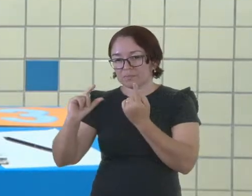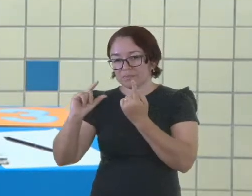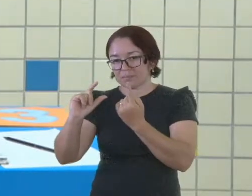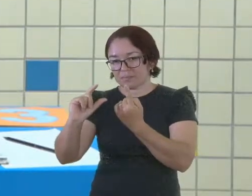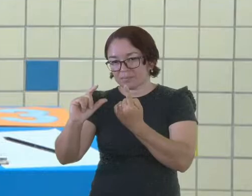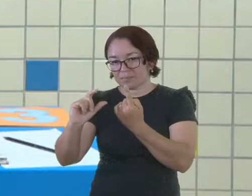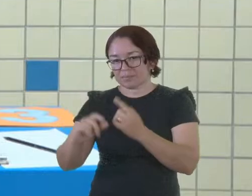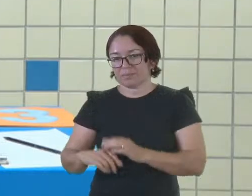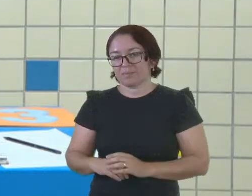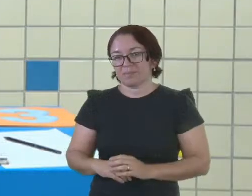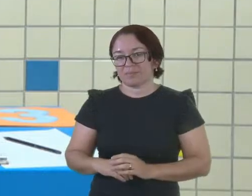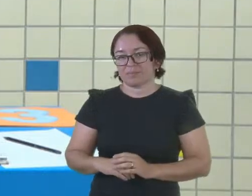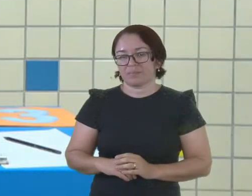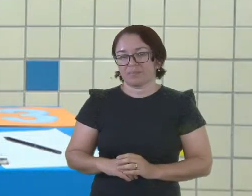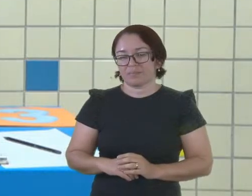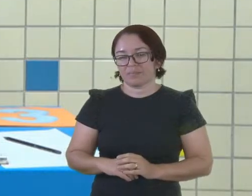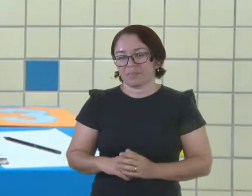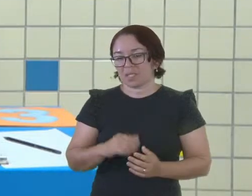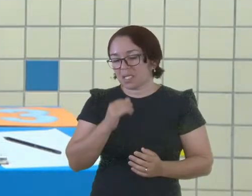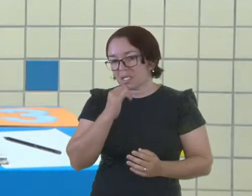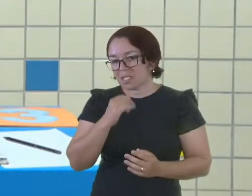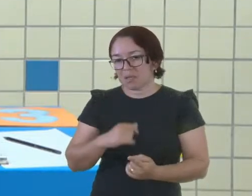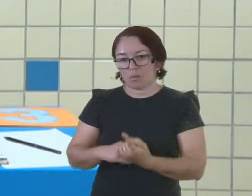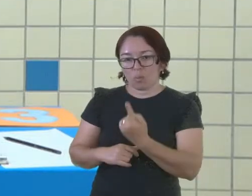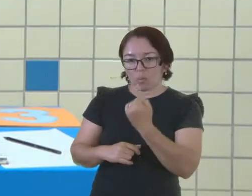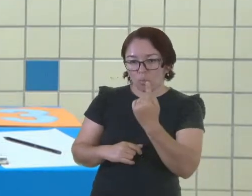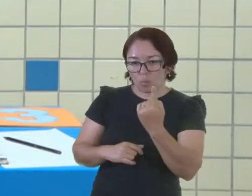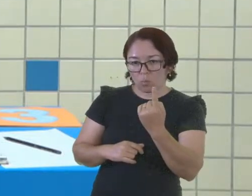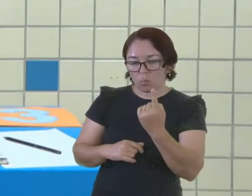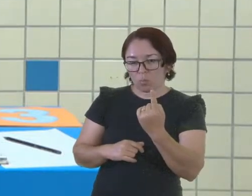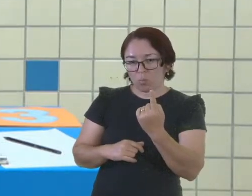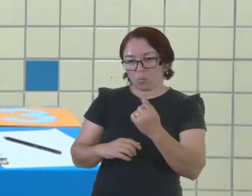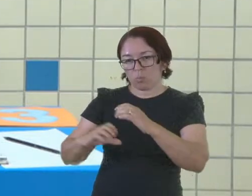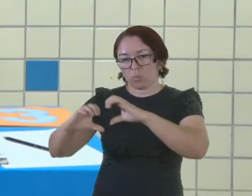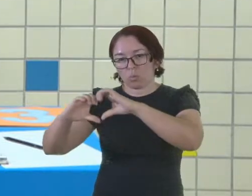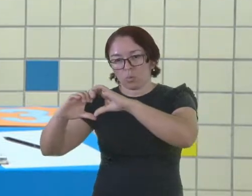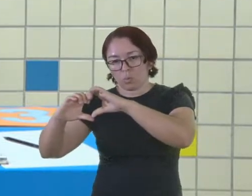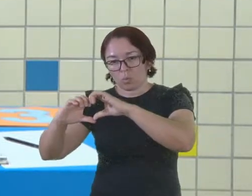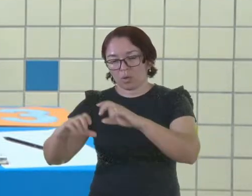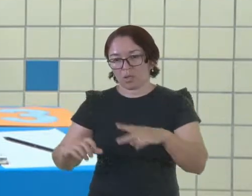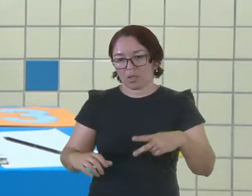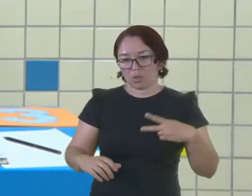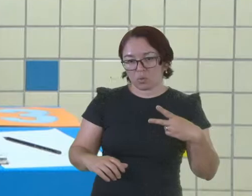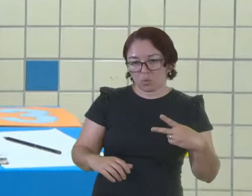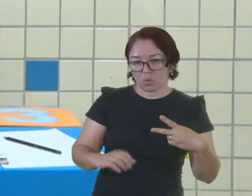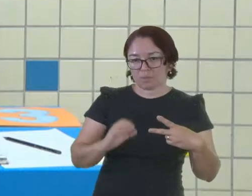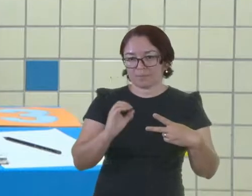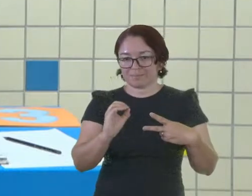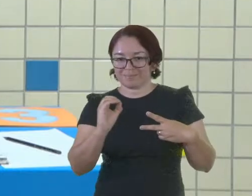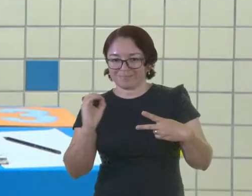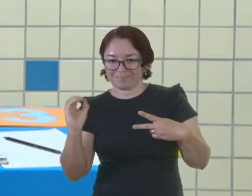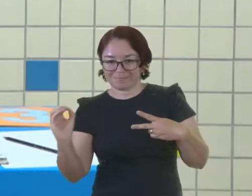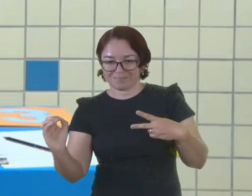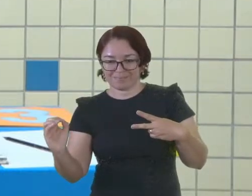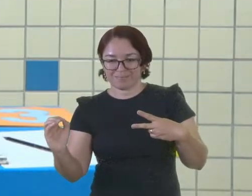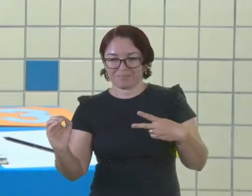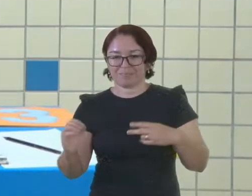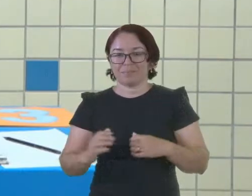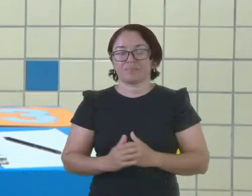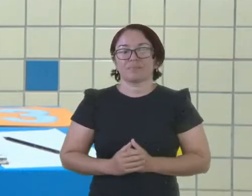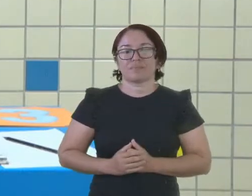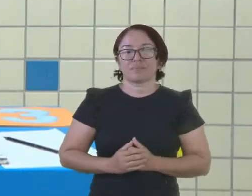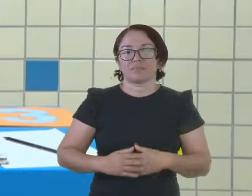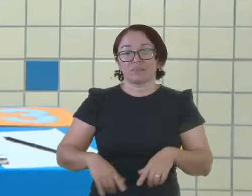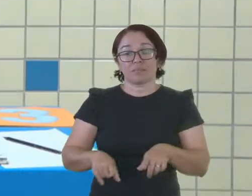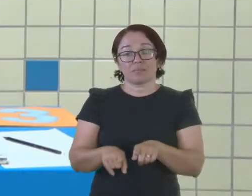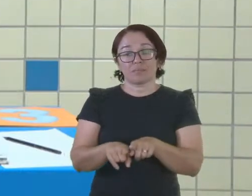exemplo, um coração, duas bolinhas. Ah, e não se esqueça de